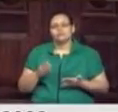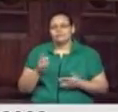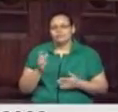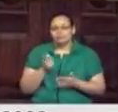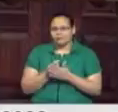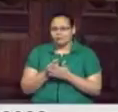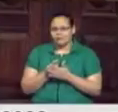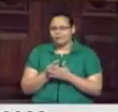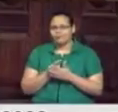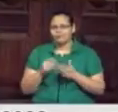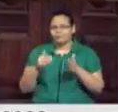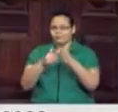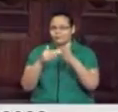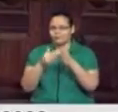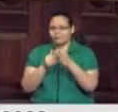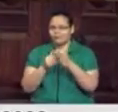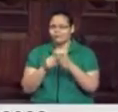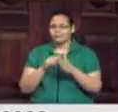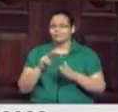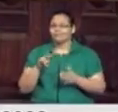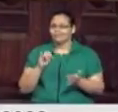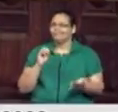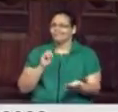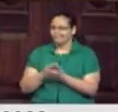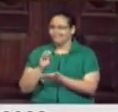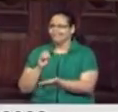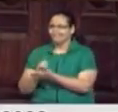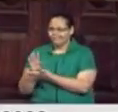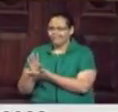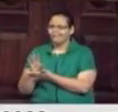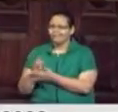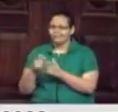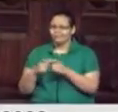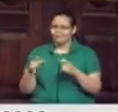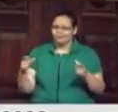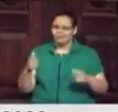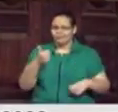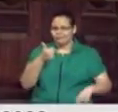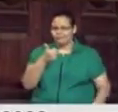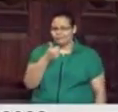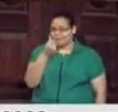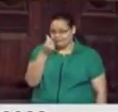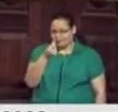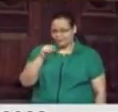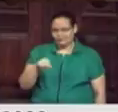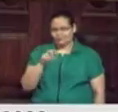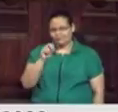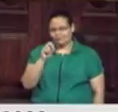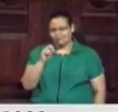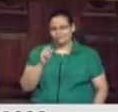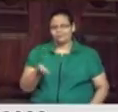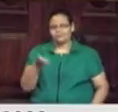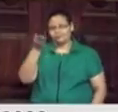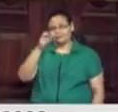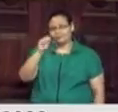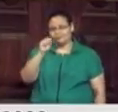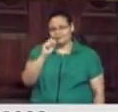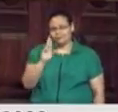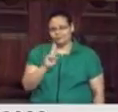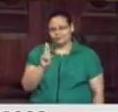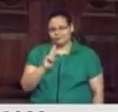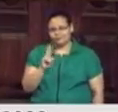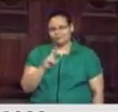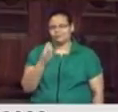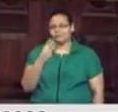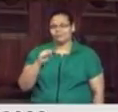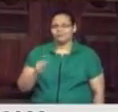teto. E, ora, isso vai gerar desemprego, não há dúvida nenhuma. O aumento de R$ 6,50 para 8, e principalmente o teto nessa faixa de R$